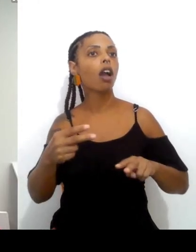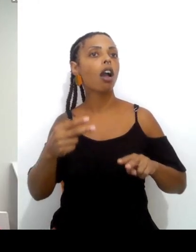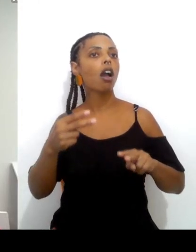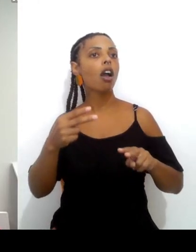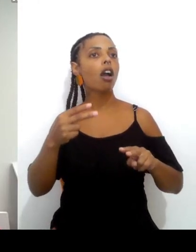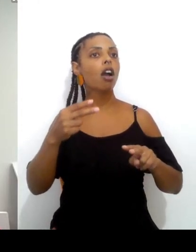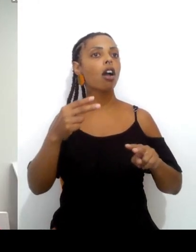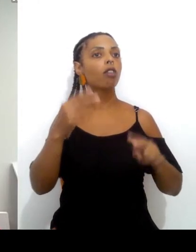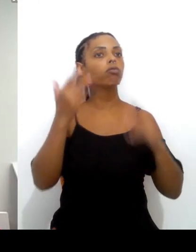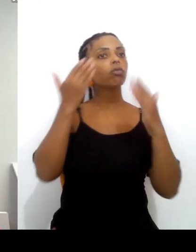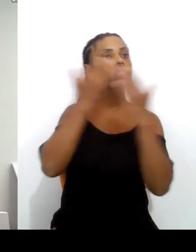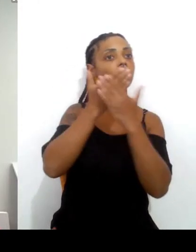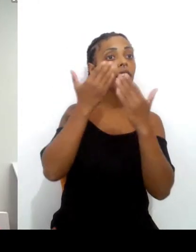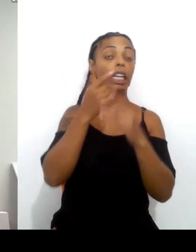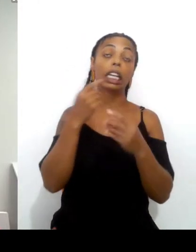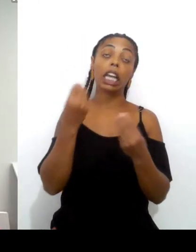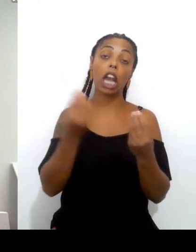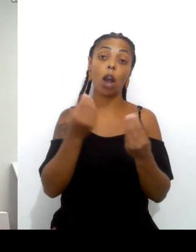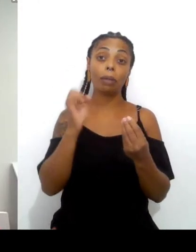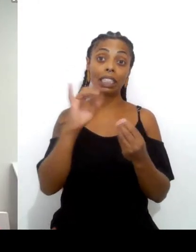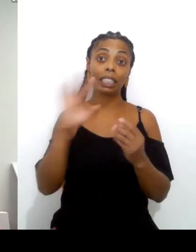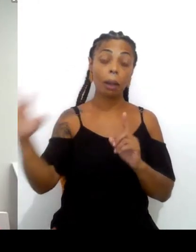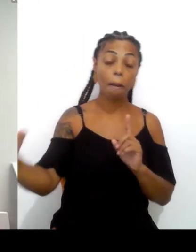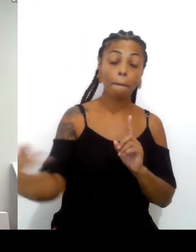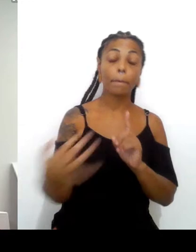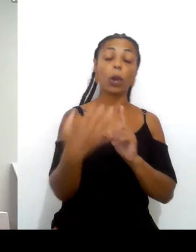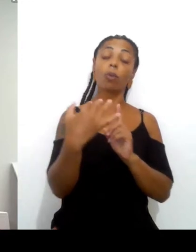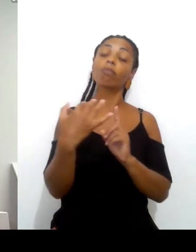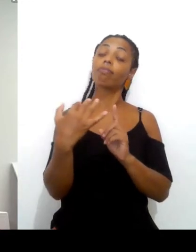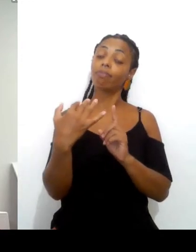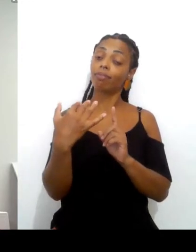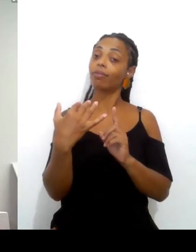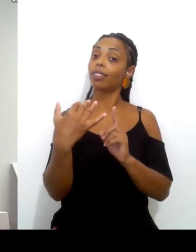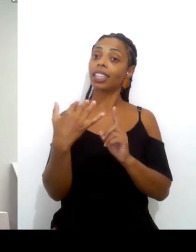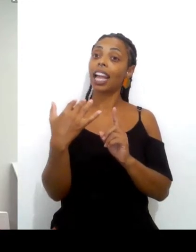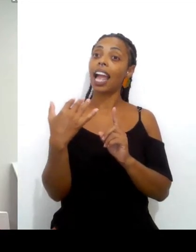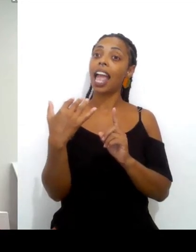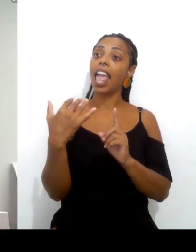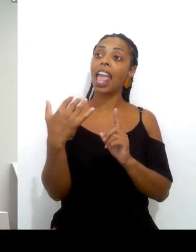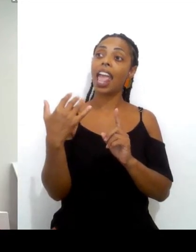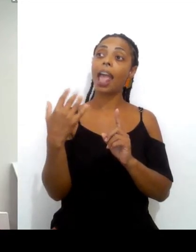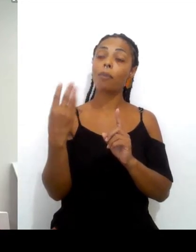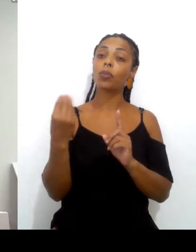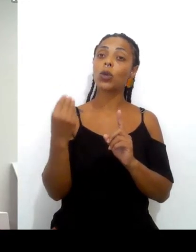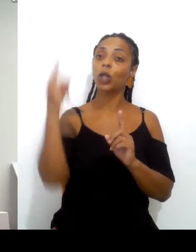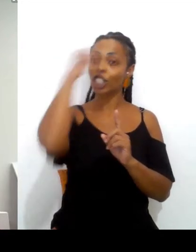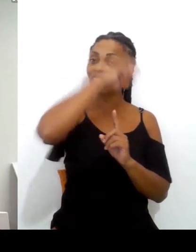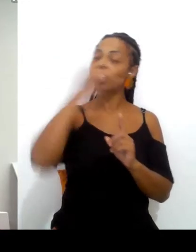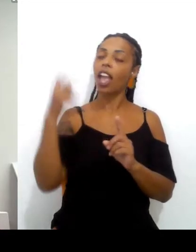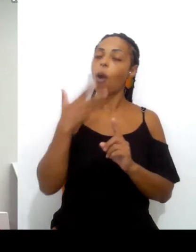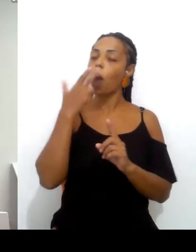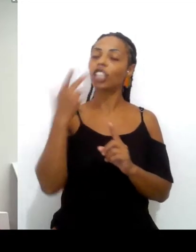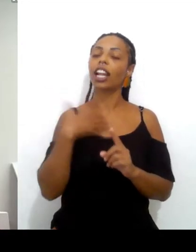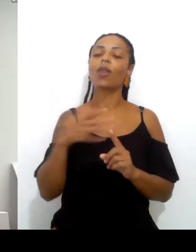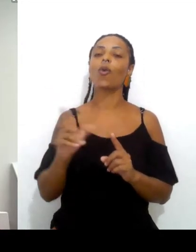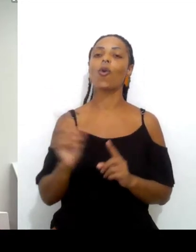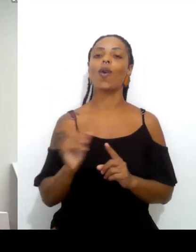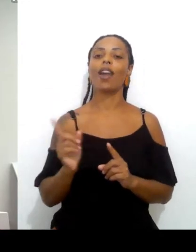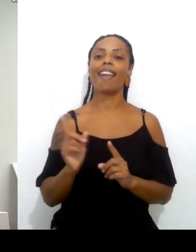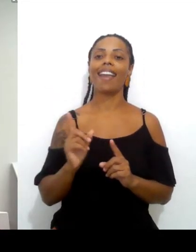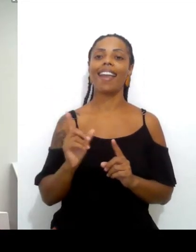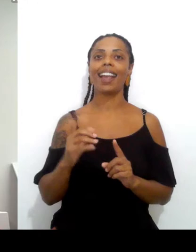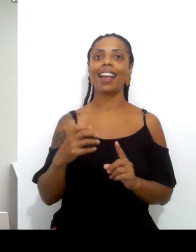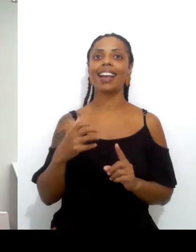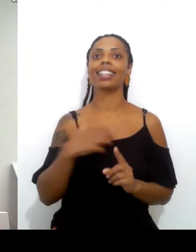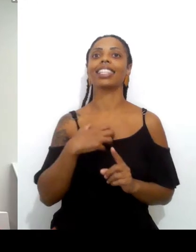que se paga pela visibilidade é um preço que em minha opinião ele não estaria disposto a pagar eu acho que ele não gostaria de ser uma figura